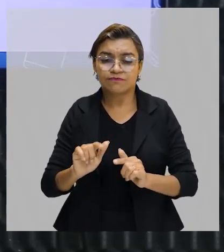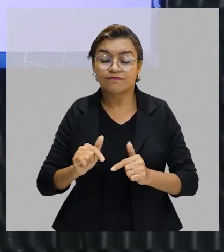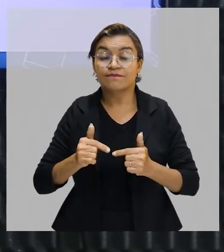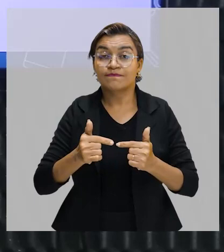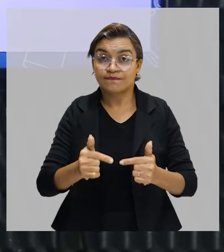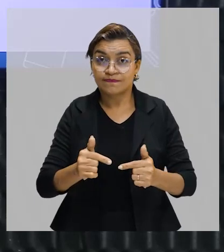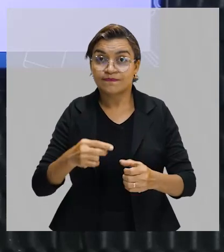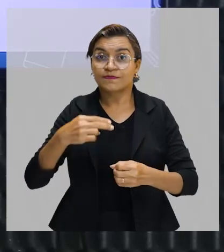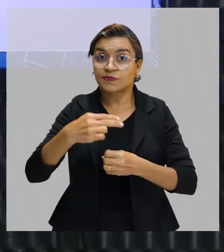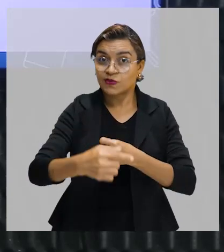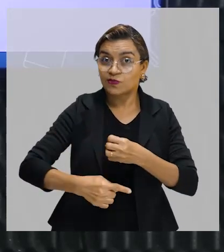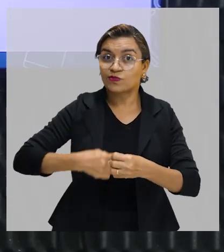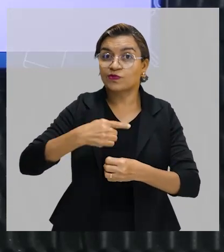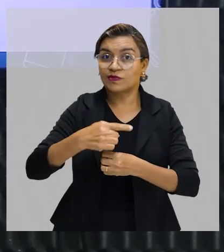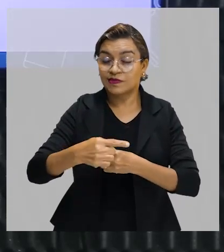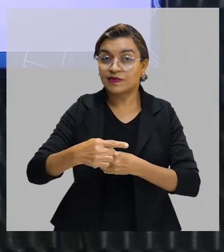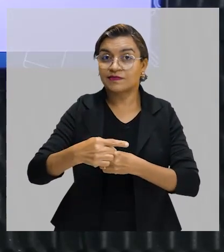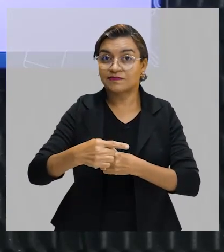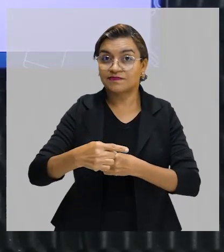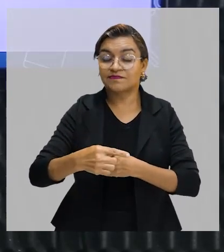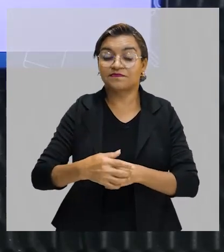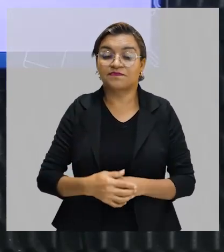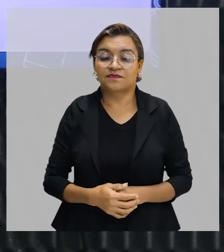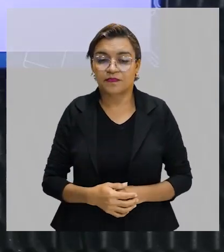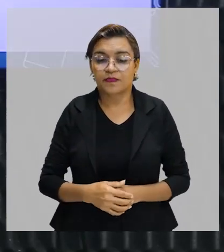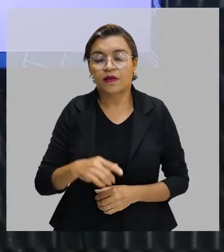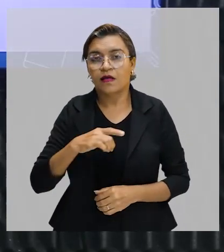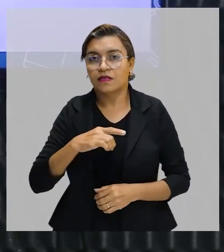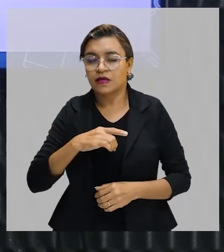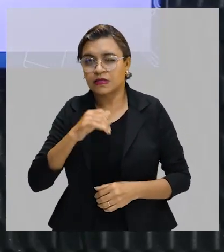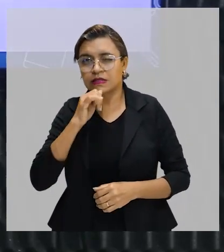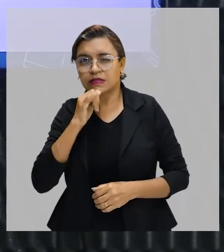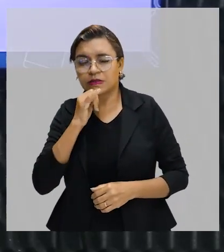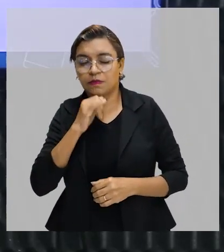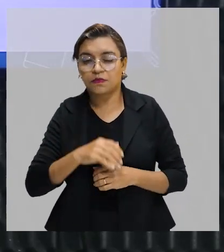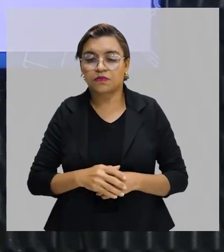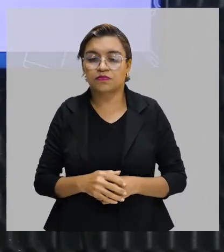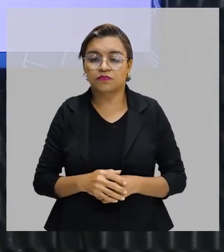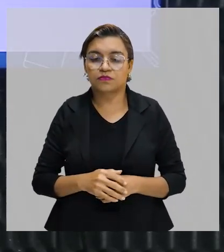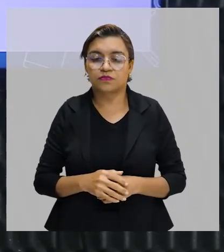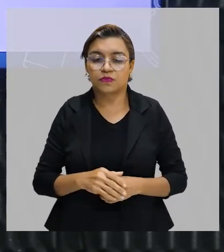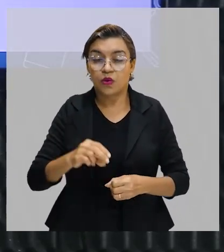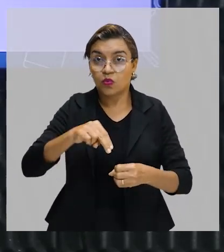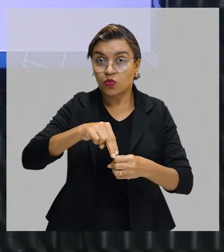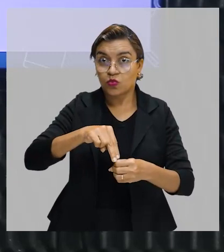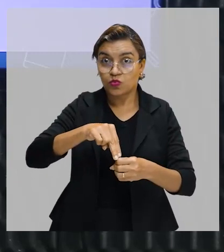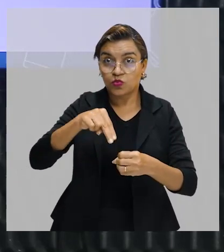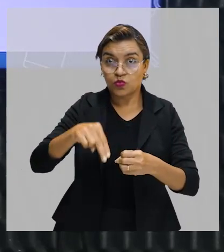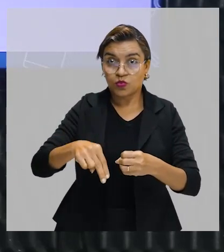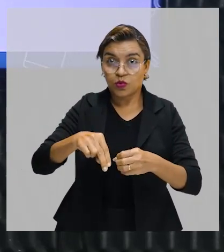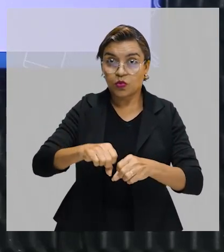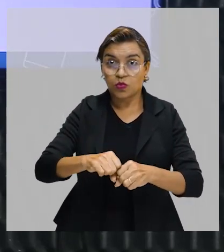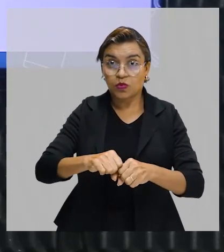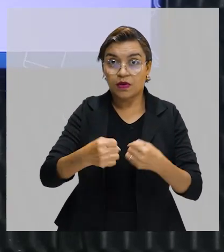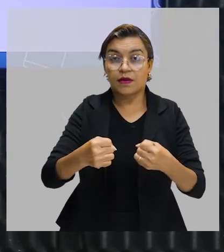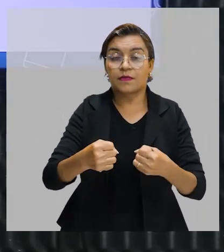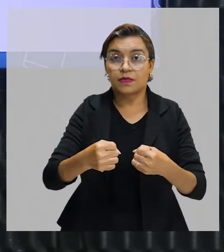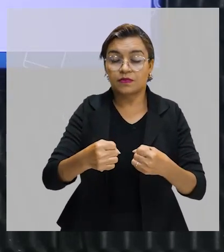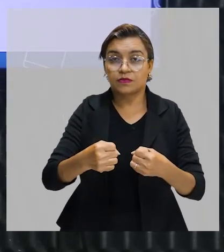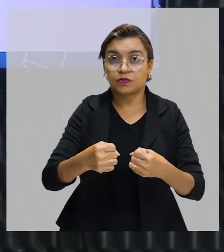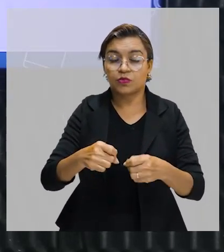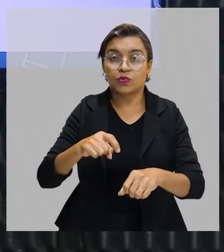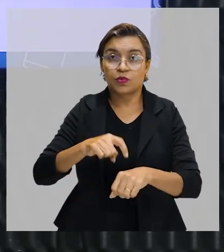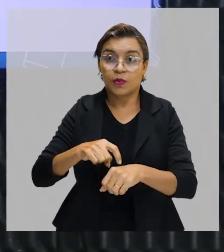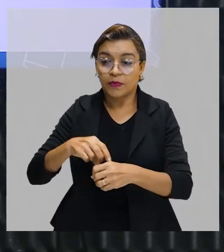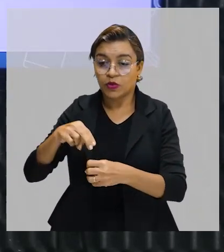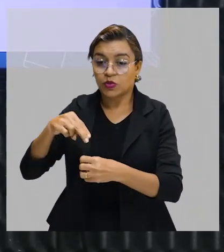ok? Então nós temos aí a quebra, né? Seria assim, vamos falar, a quebra de um núcleo atômico quando ele é atacado por um nêutron.